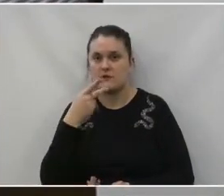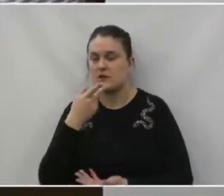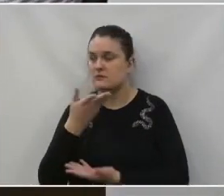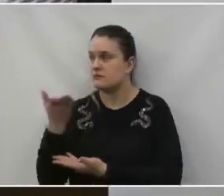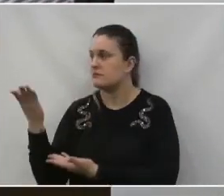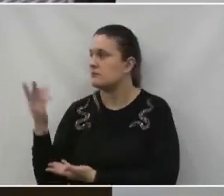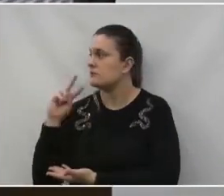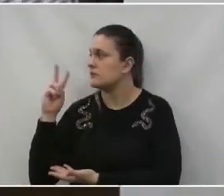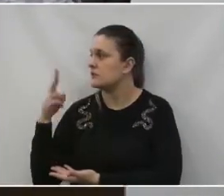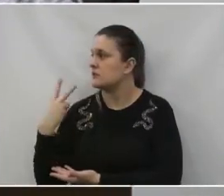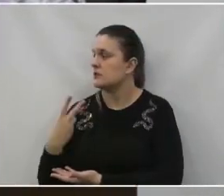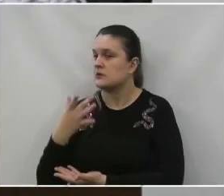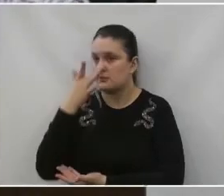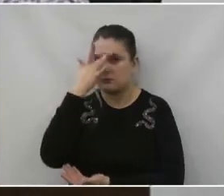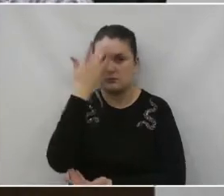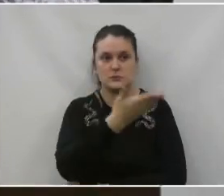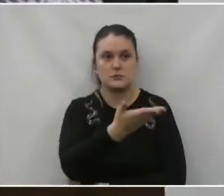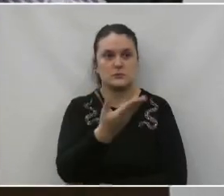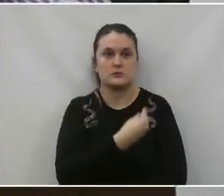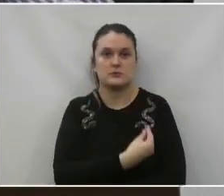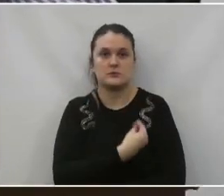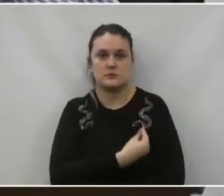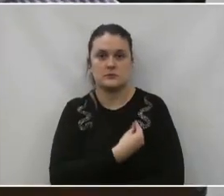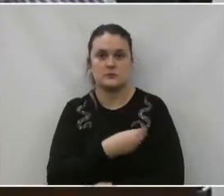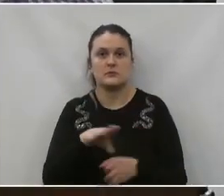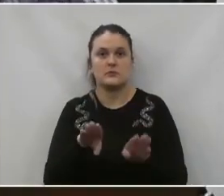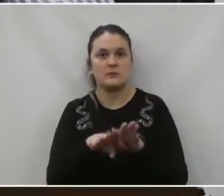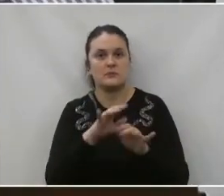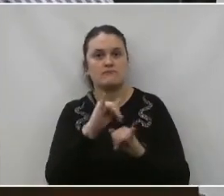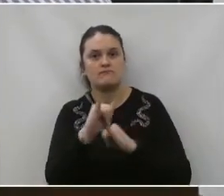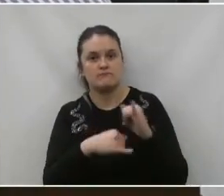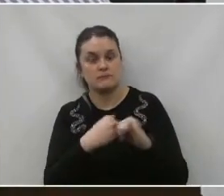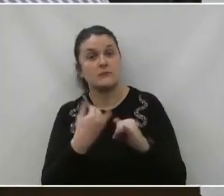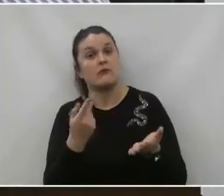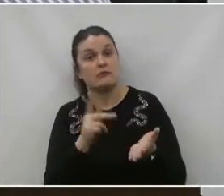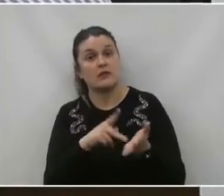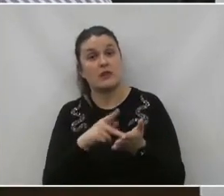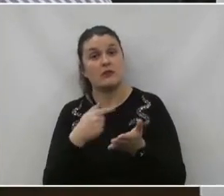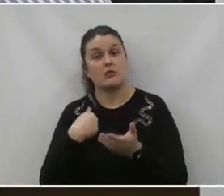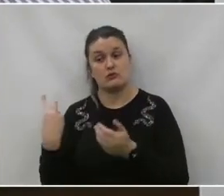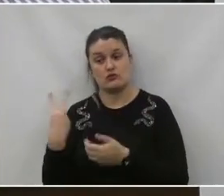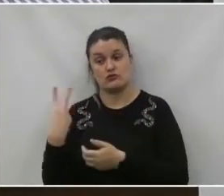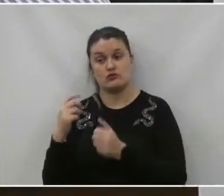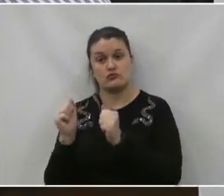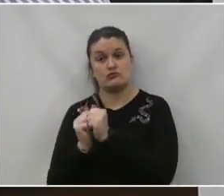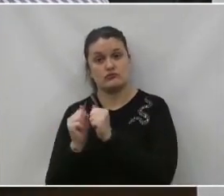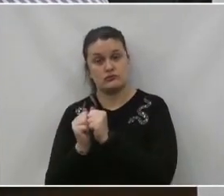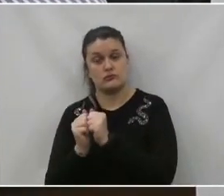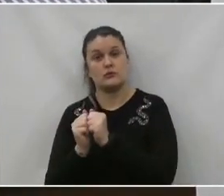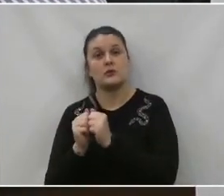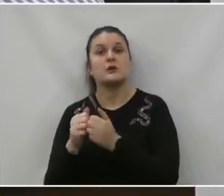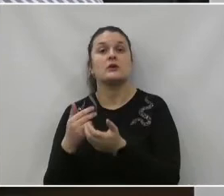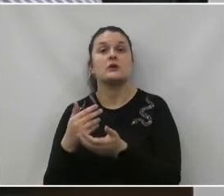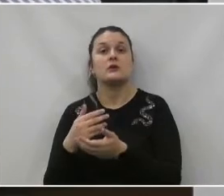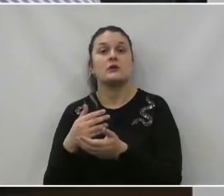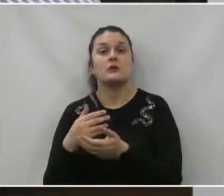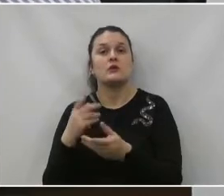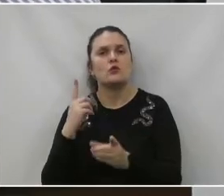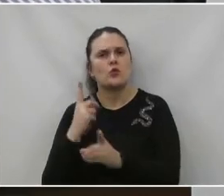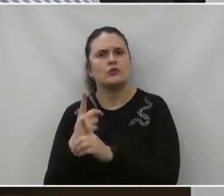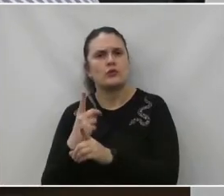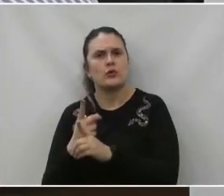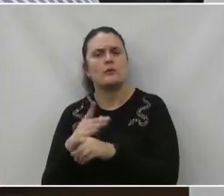colegas vereadores, público aqui presente e internautas. Realmente, eu e o vereador Rático se